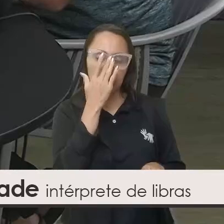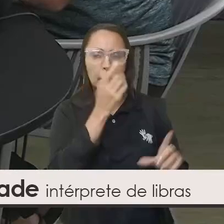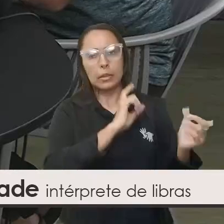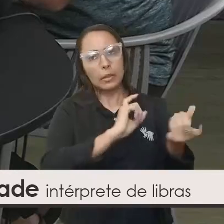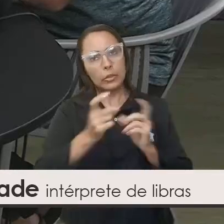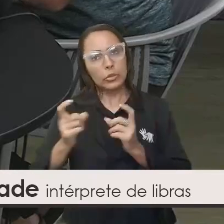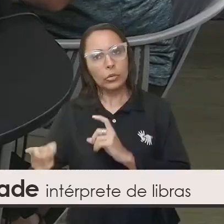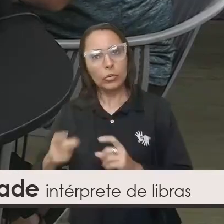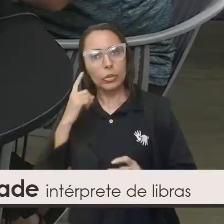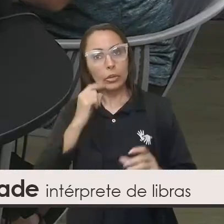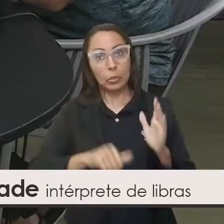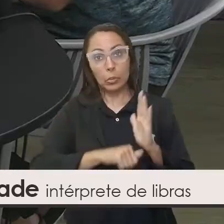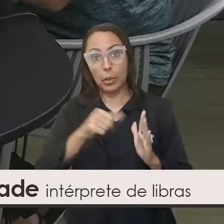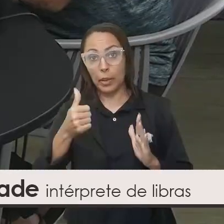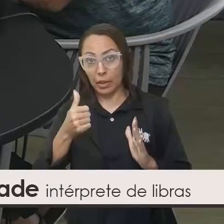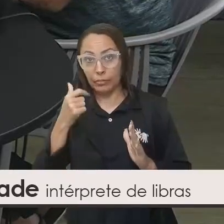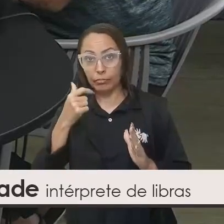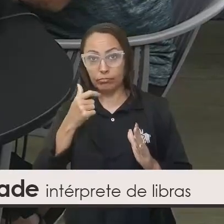no primeiro bloco.